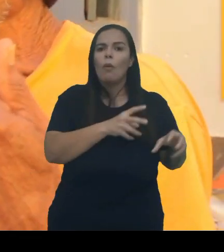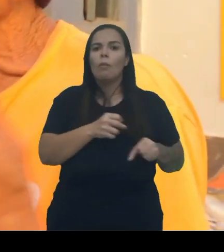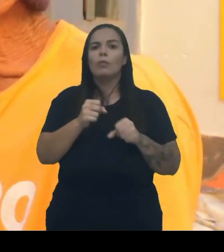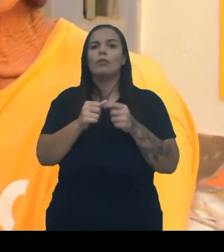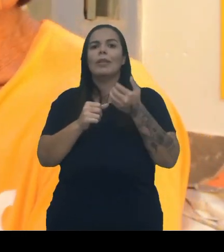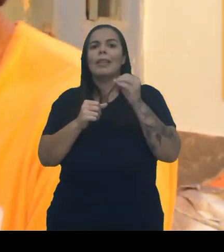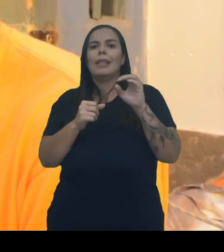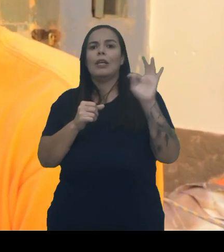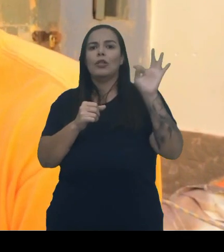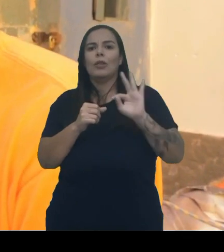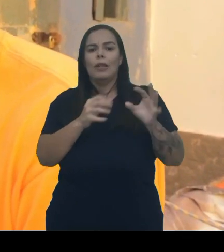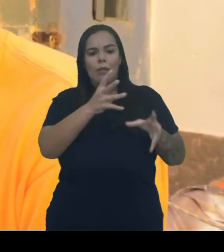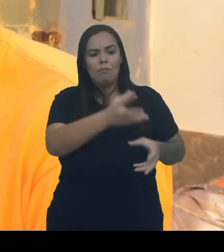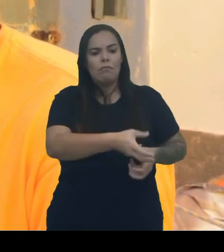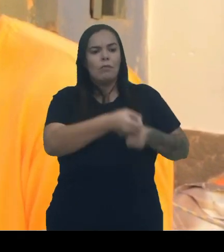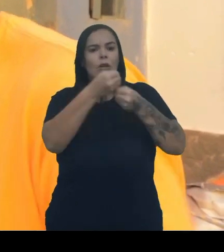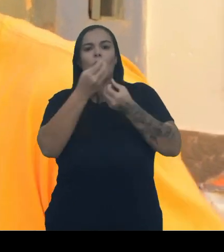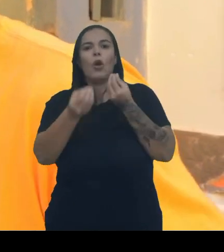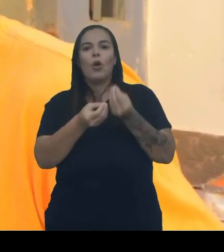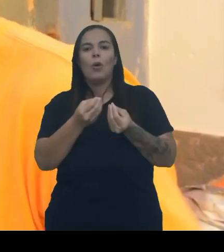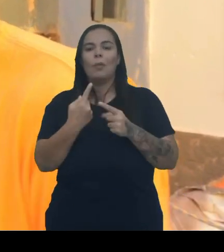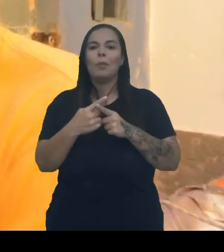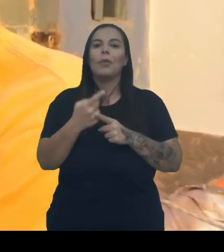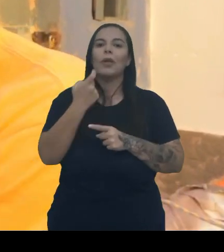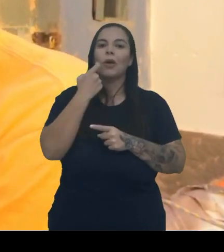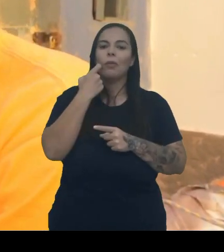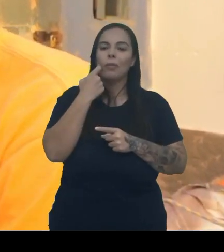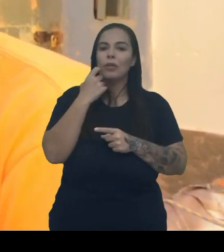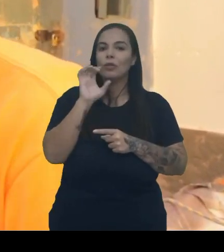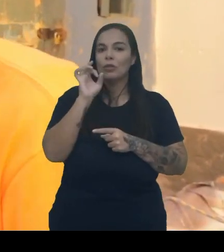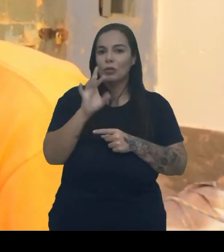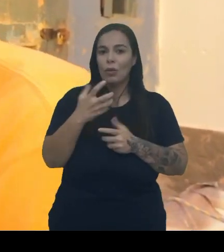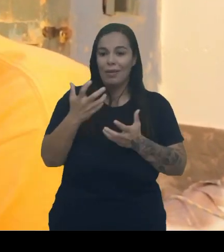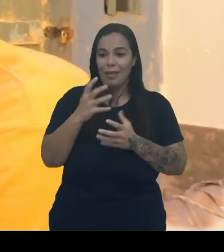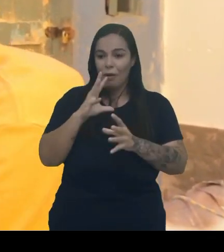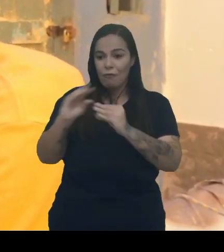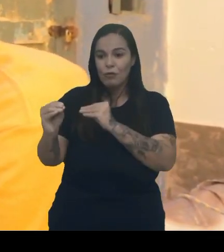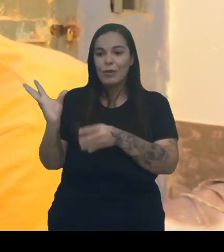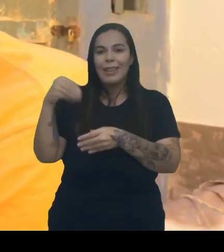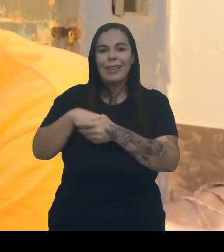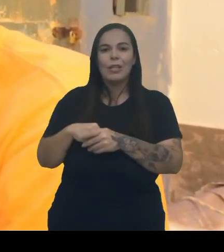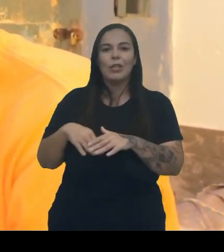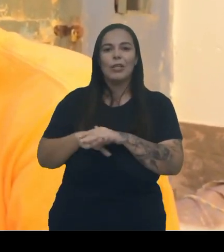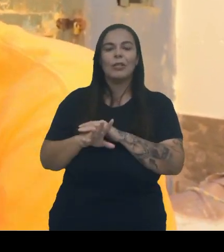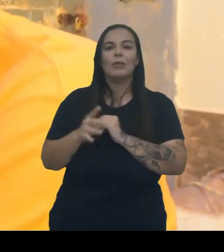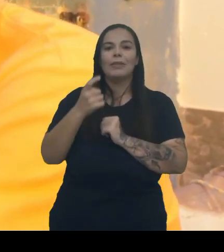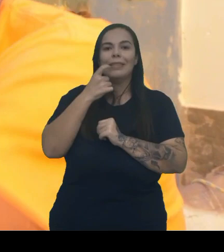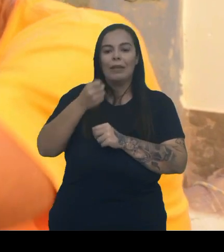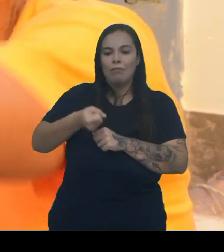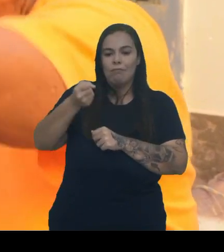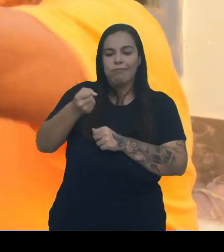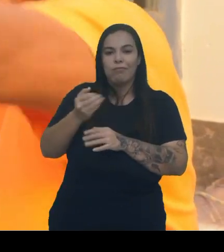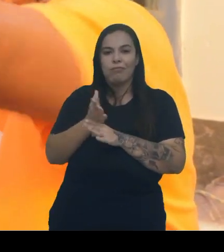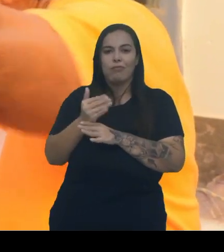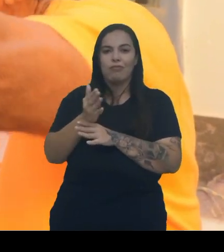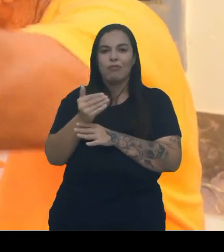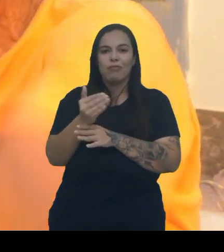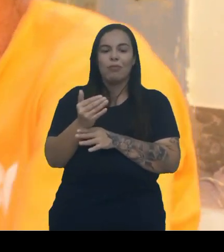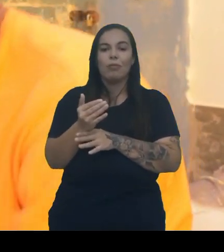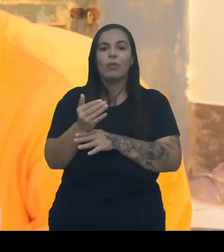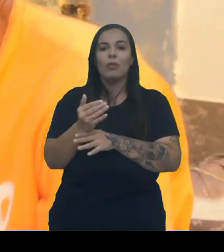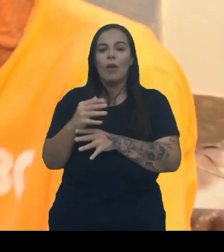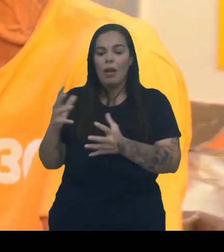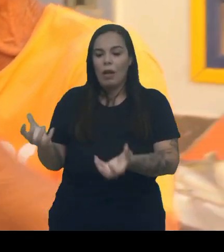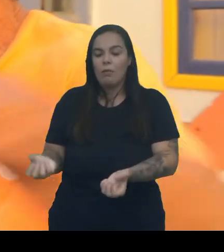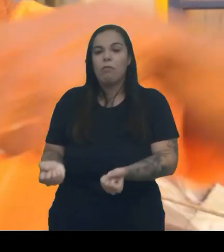toneladas de peixe para cima? Não puxava para cima. Porque o peixe só vai para ele, quando ele quer fugir, ele entra dentro do saco. O peixe fica todo dentro do saco, querendo fazer aquele